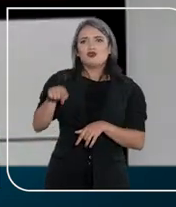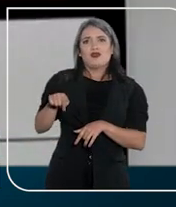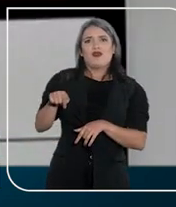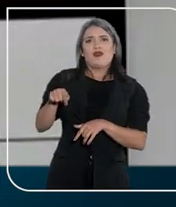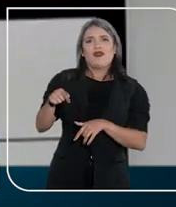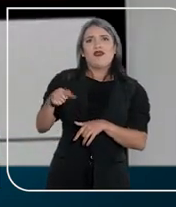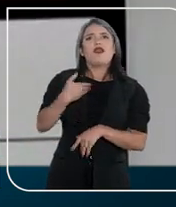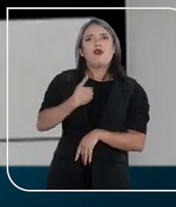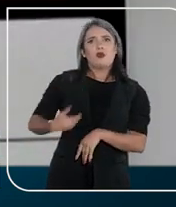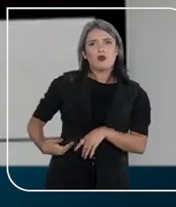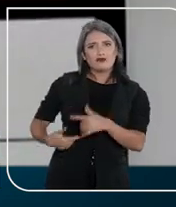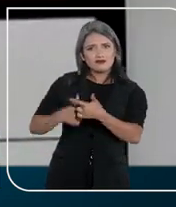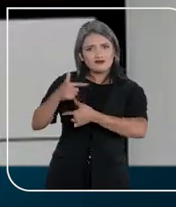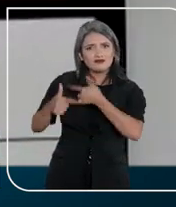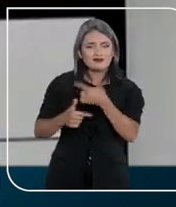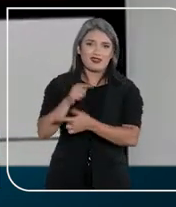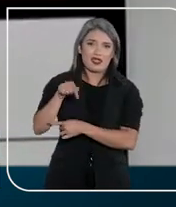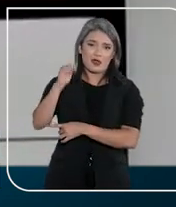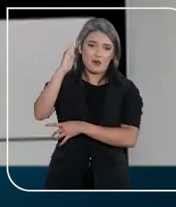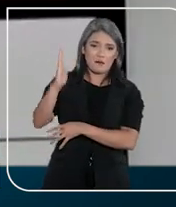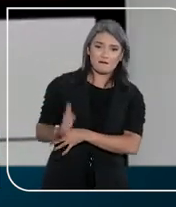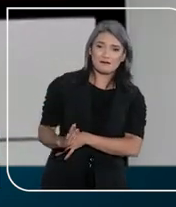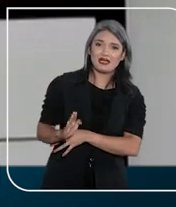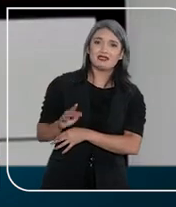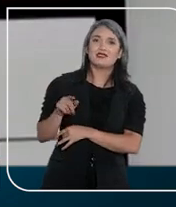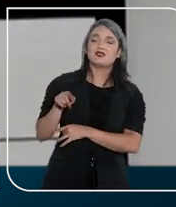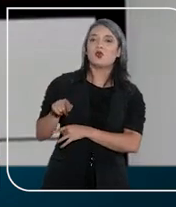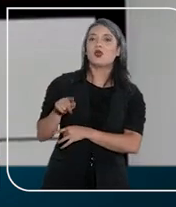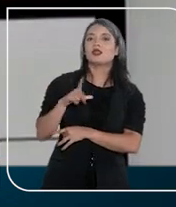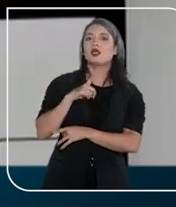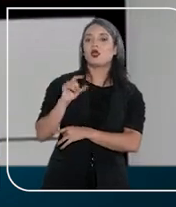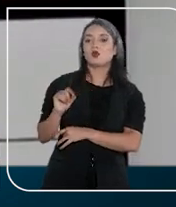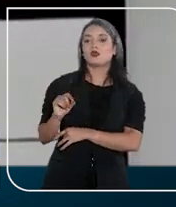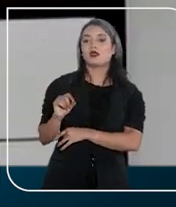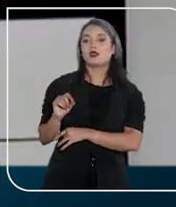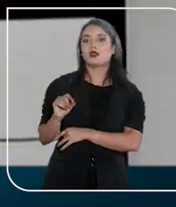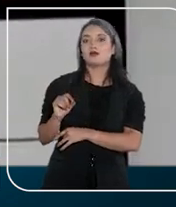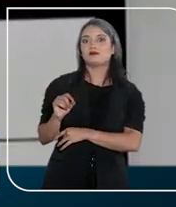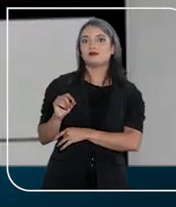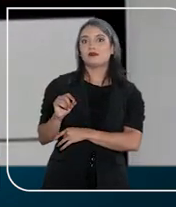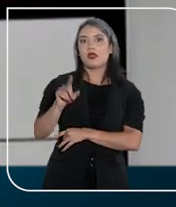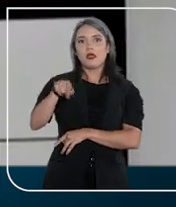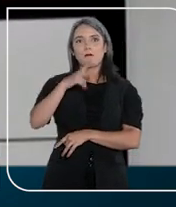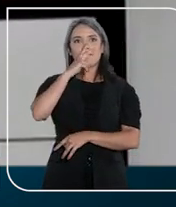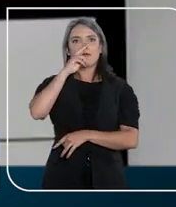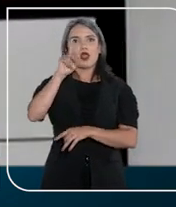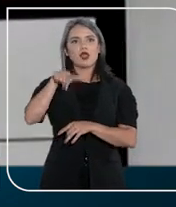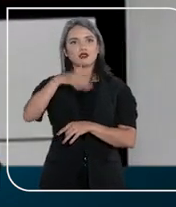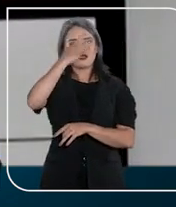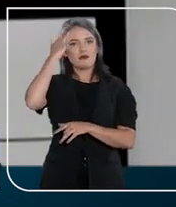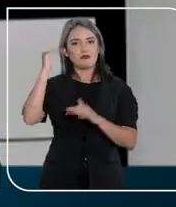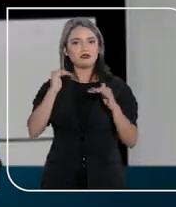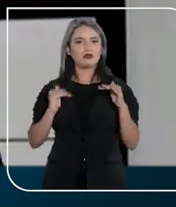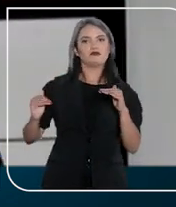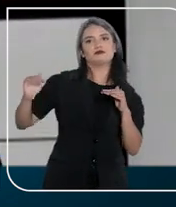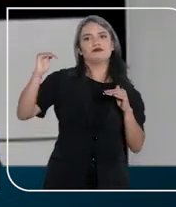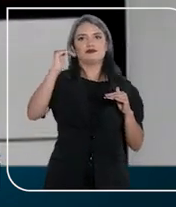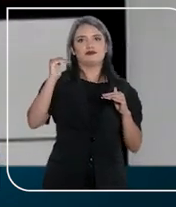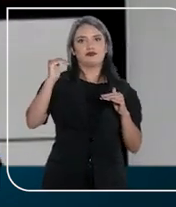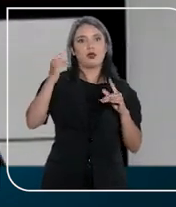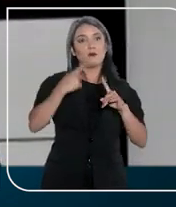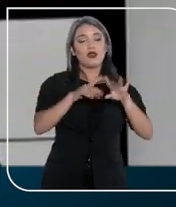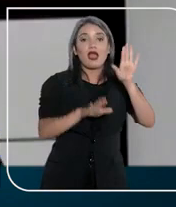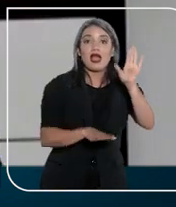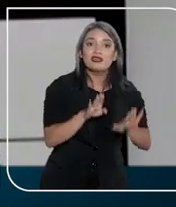Brasil, dada a nossa condição econômico-financeira, ele acaba sendo como que uma espécie de título de nobreza. Ele é um passaporte para sair de